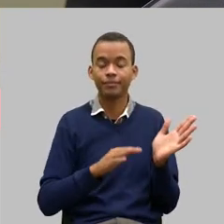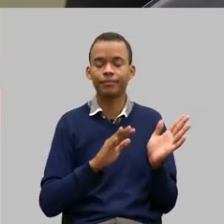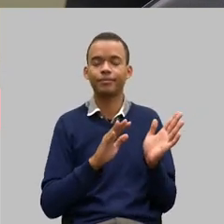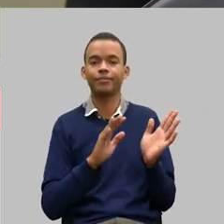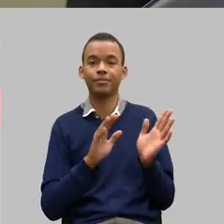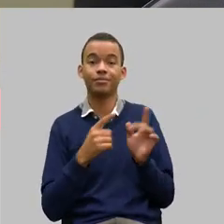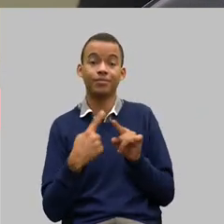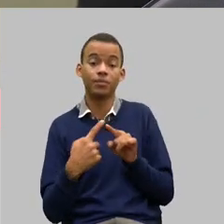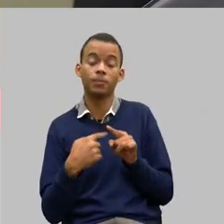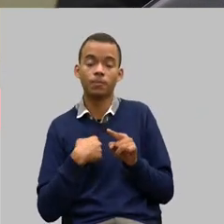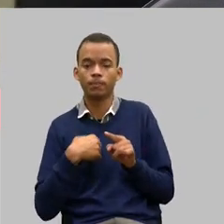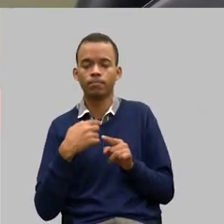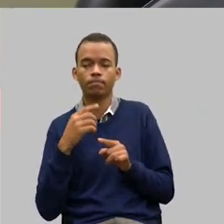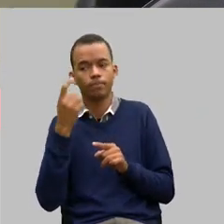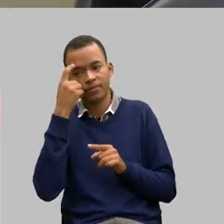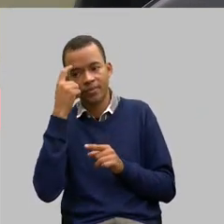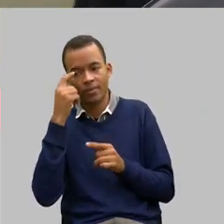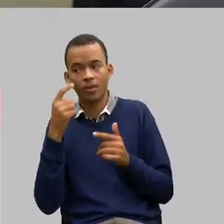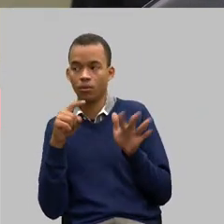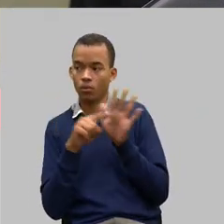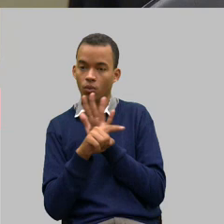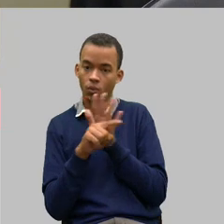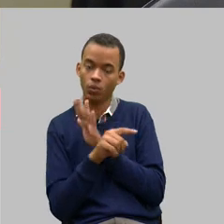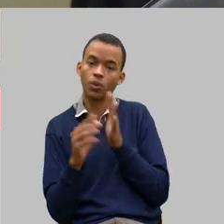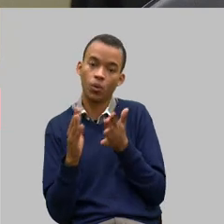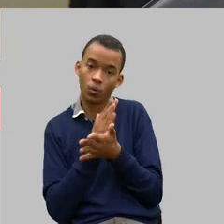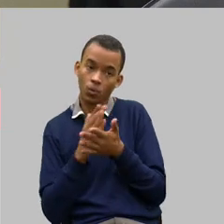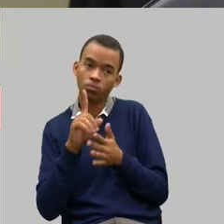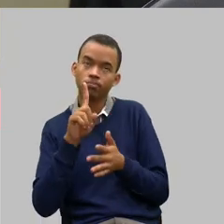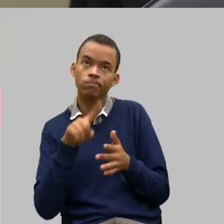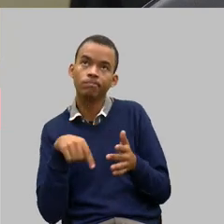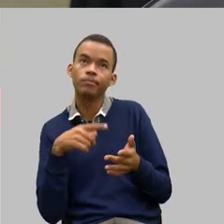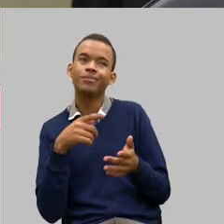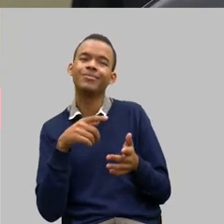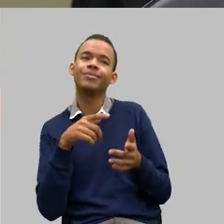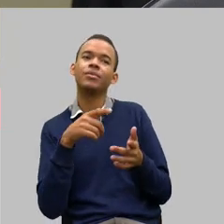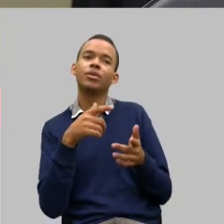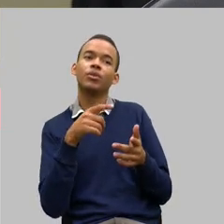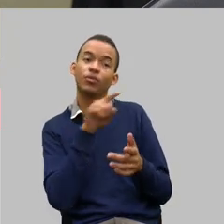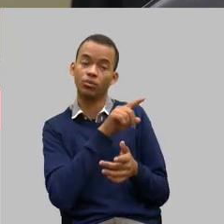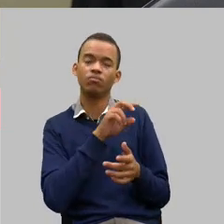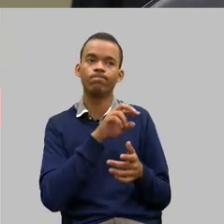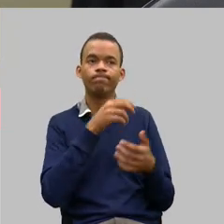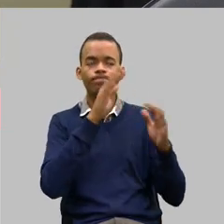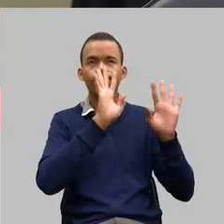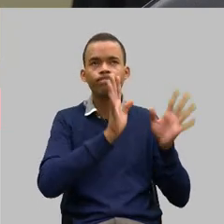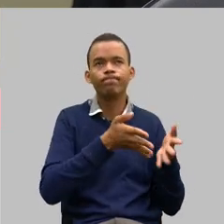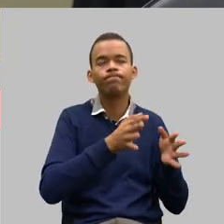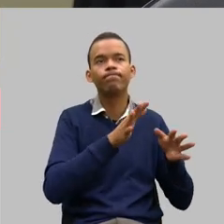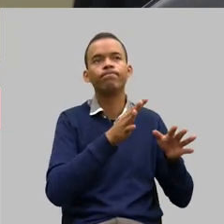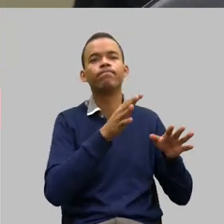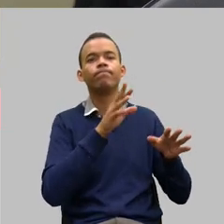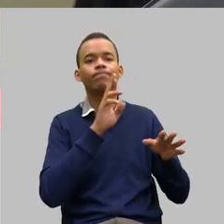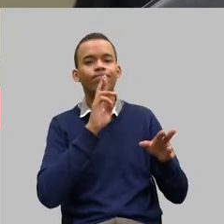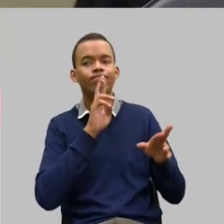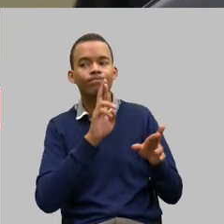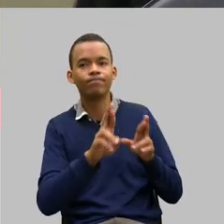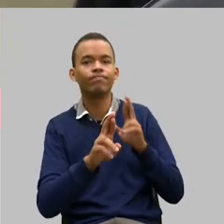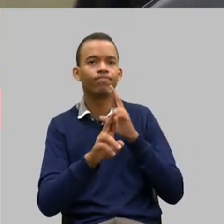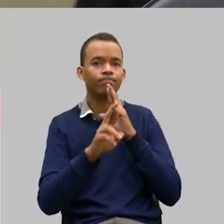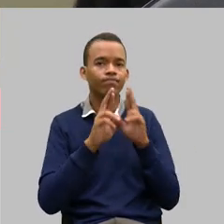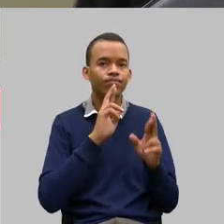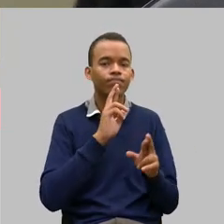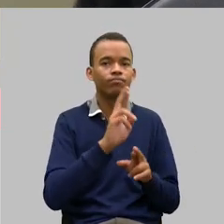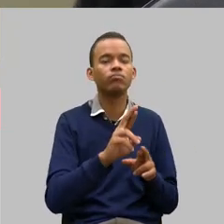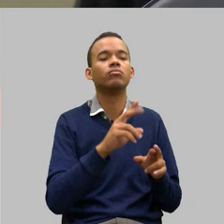também que algumas delas de forma eh superficial vossa excelência já no seu na sua explanação